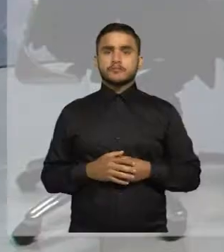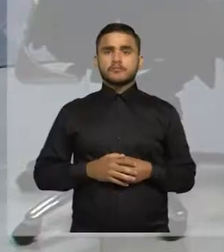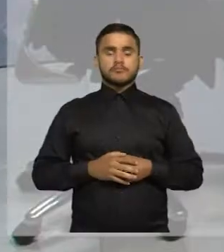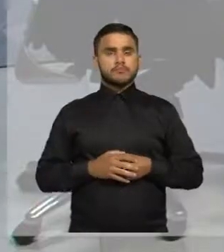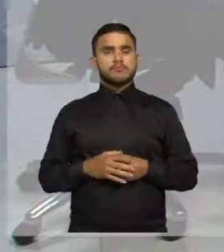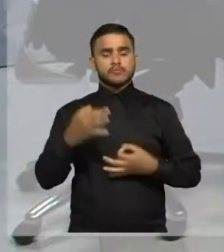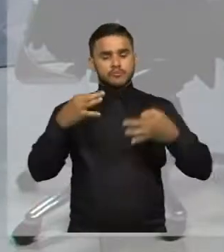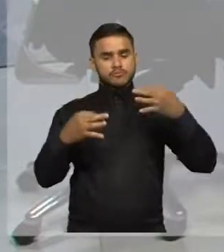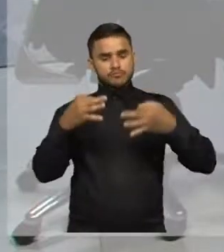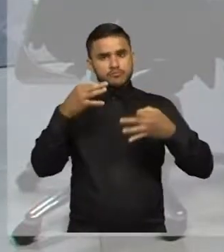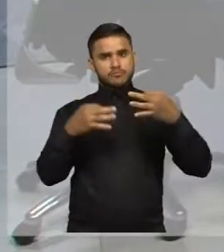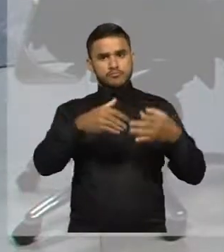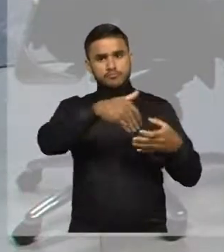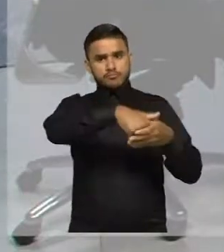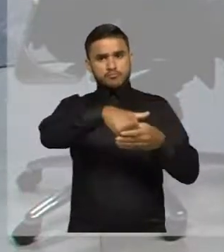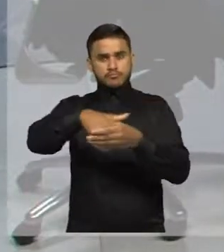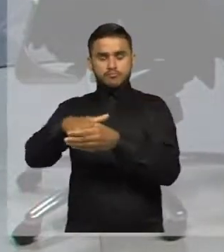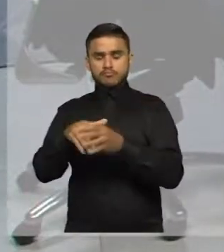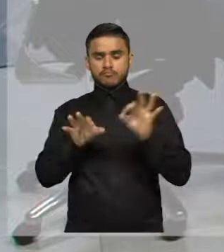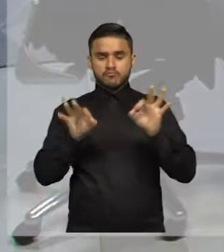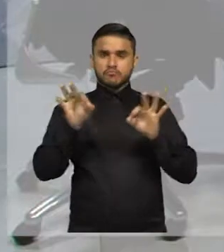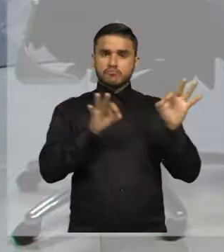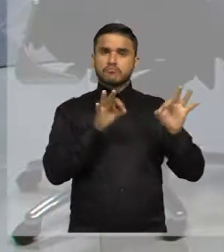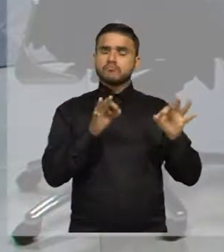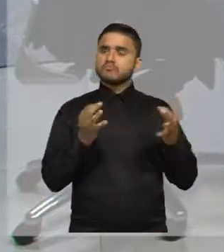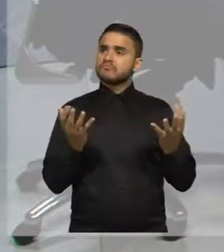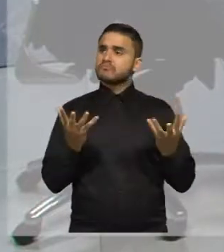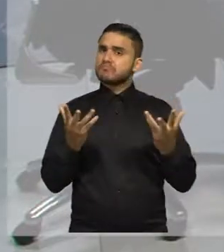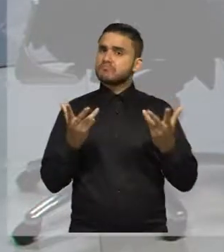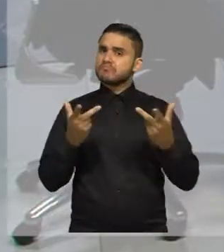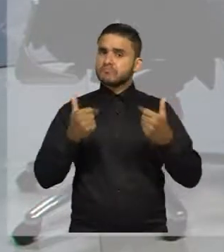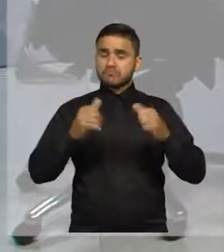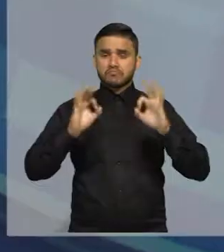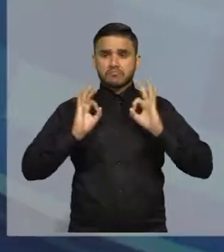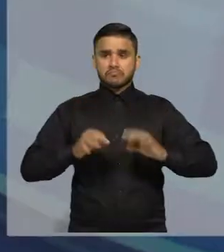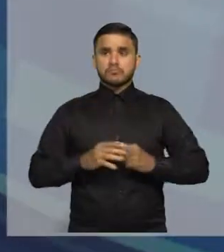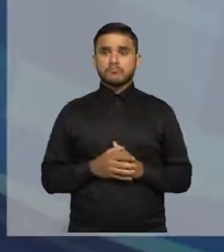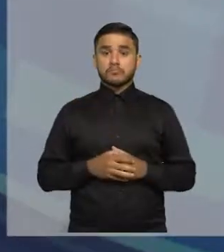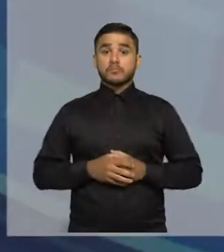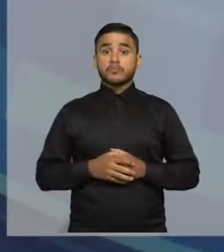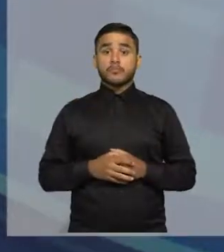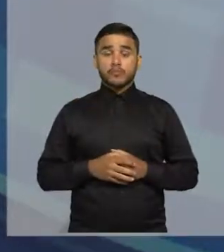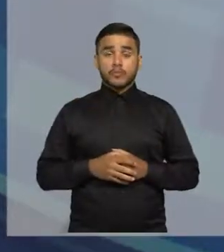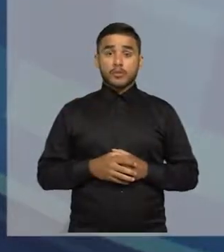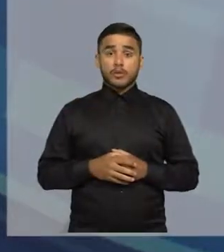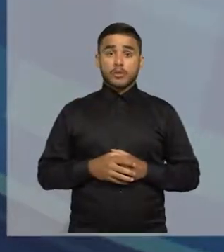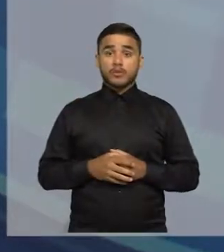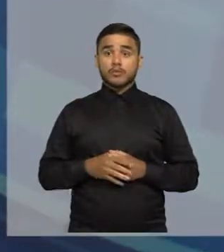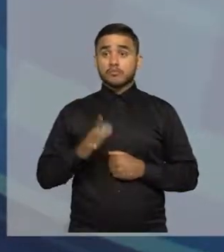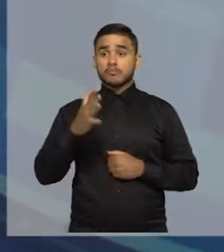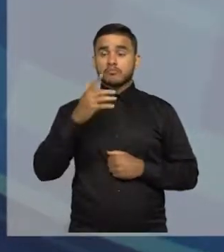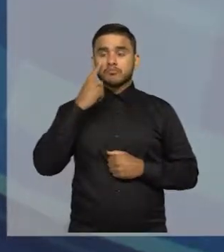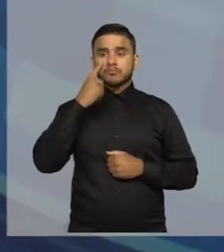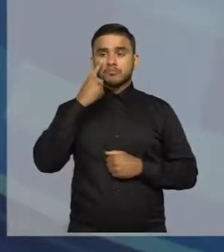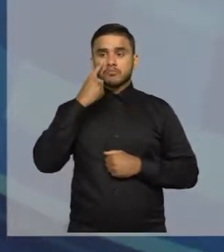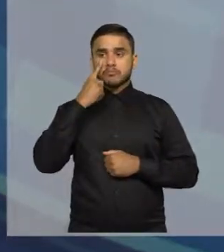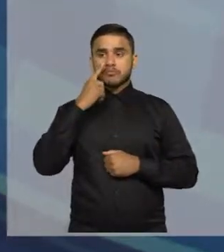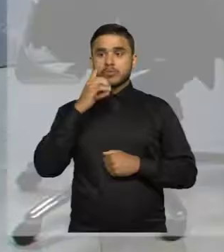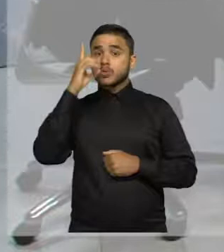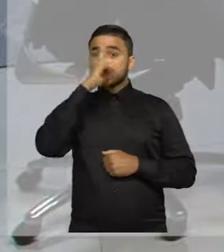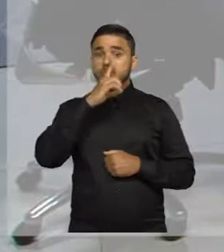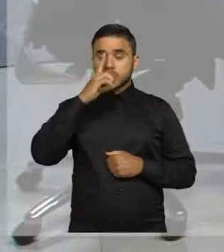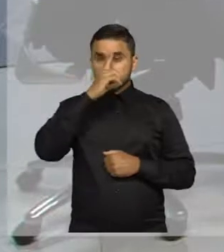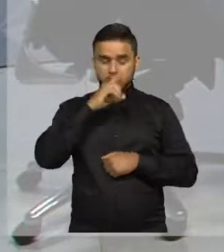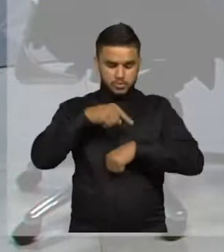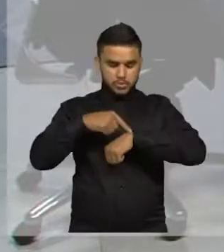da justiça eleitoral na coordenação do sistema. As eleições foram encerradas às 19 horas do domingo,